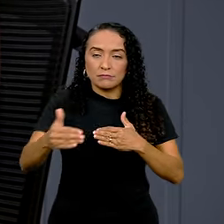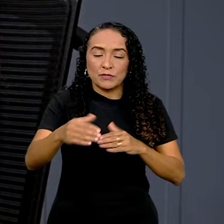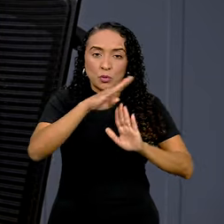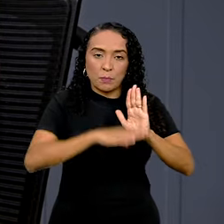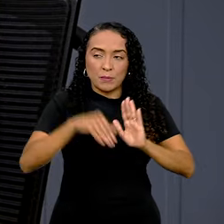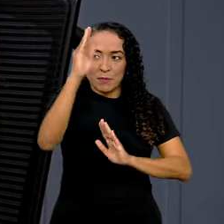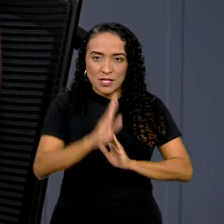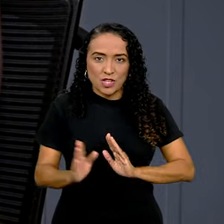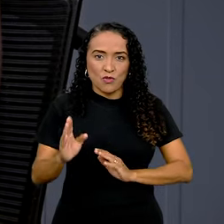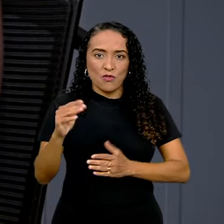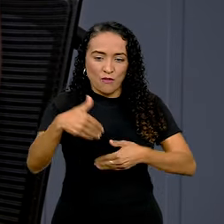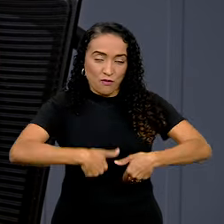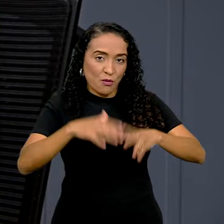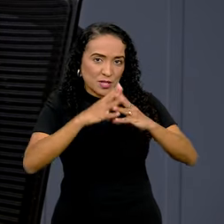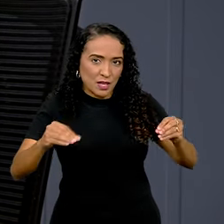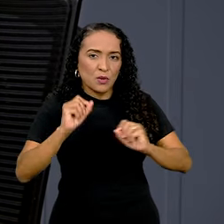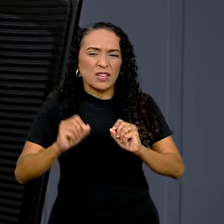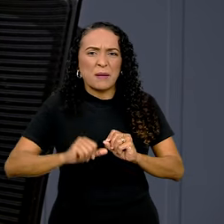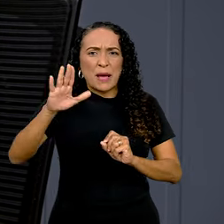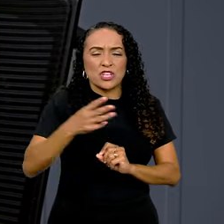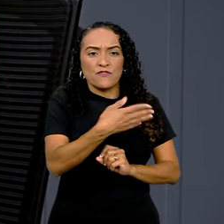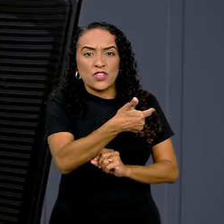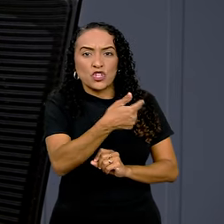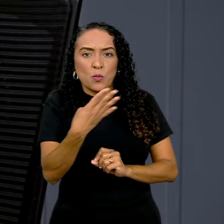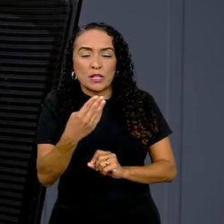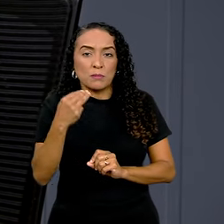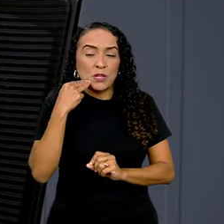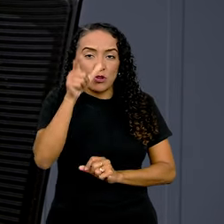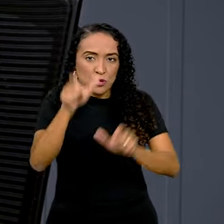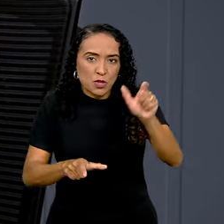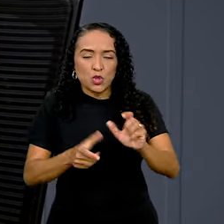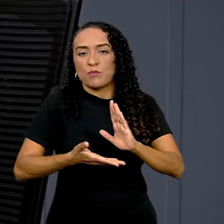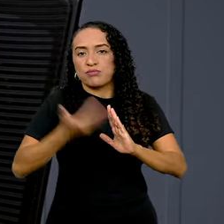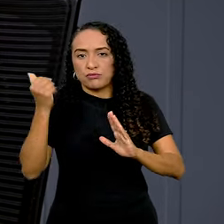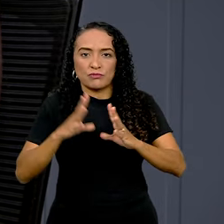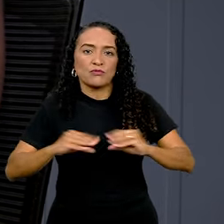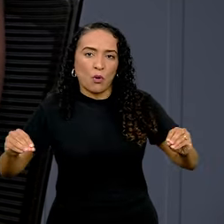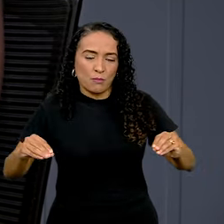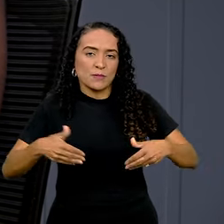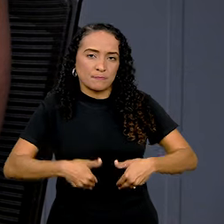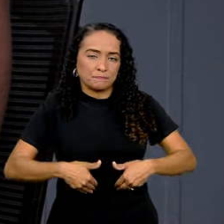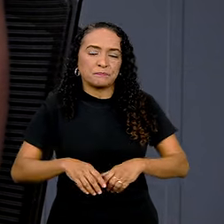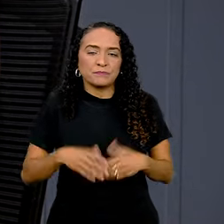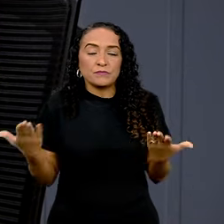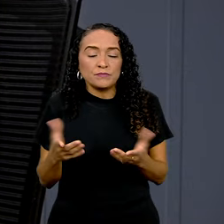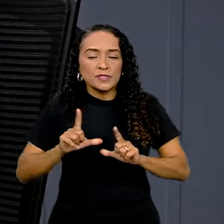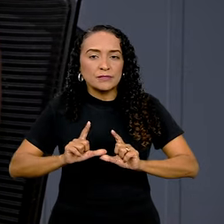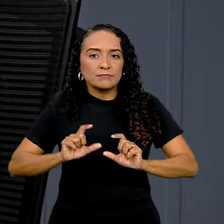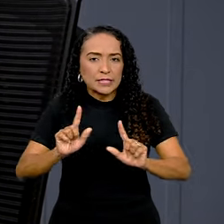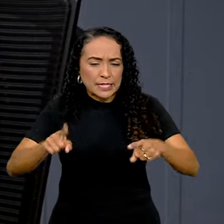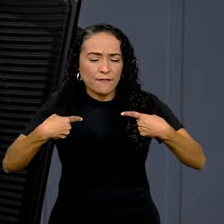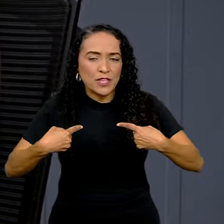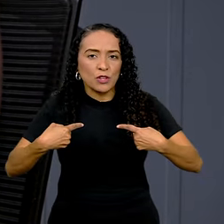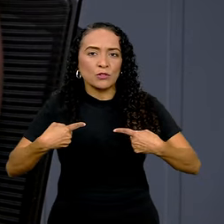partir do Plano Brasil sem fome que é a retirada de mais de 24 milhões de pessoas do né da fome e a gente tem agora Um Desafio